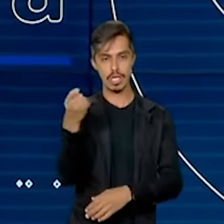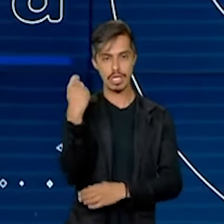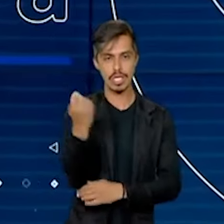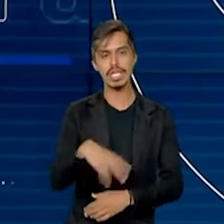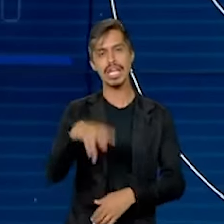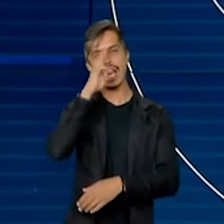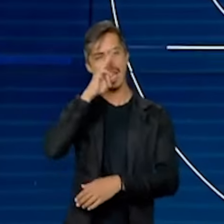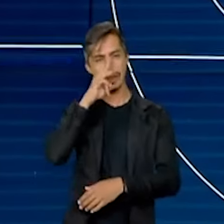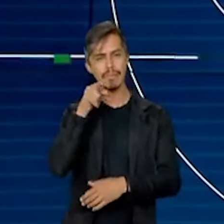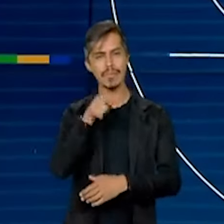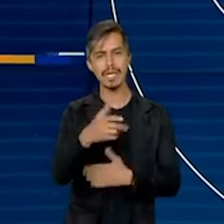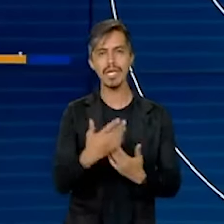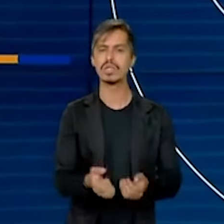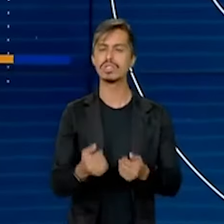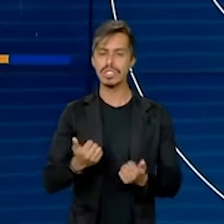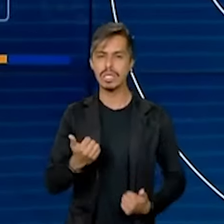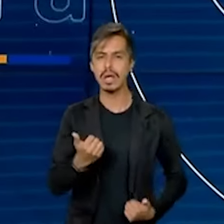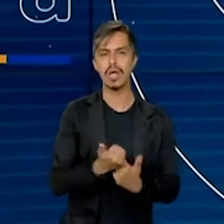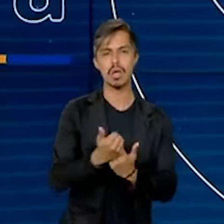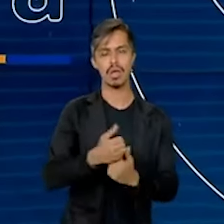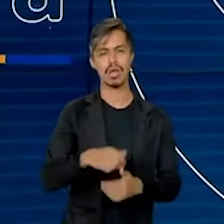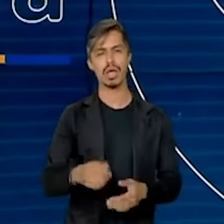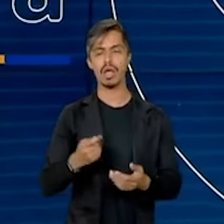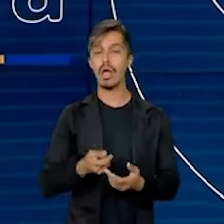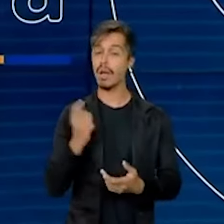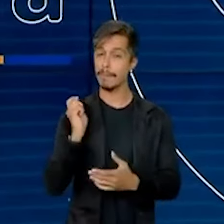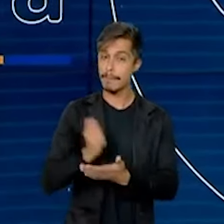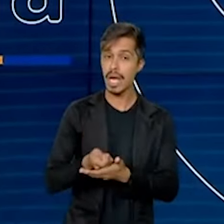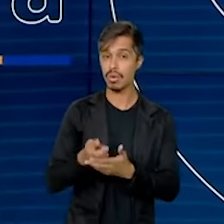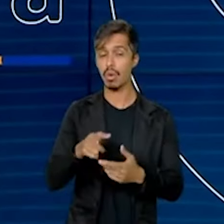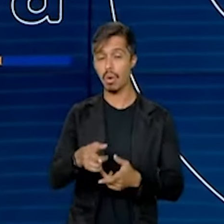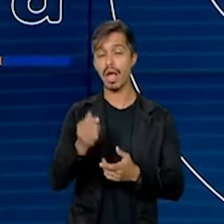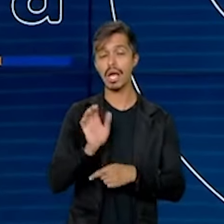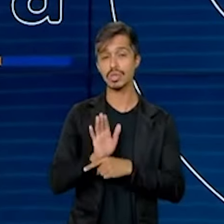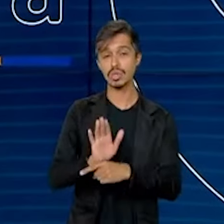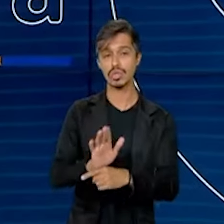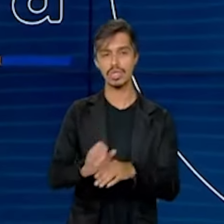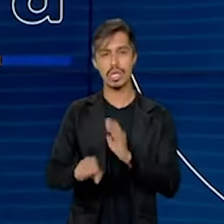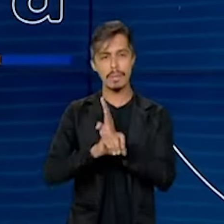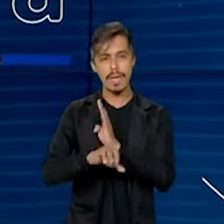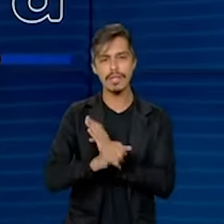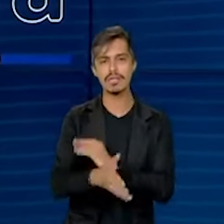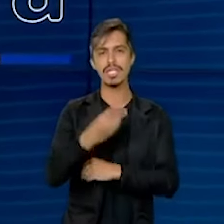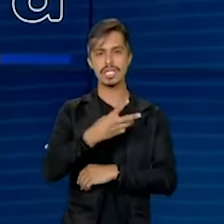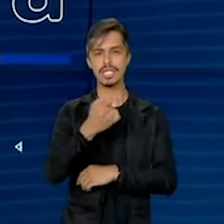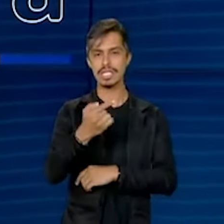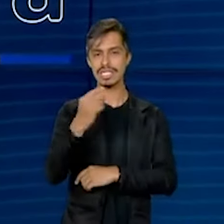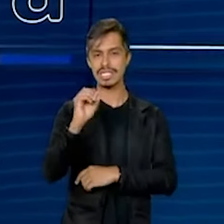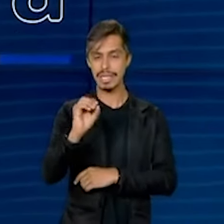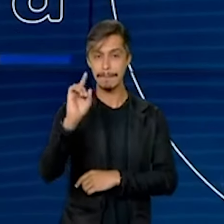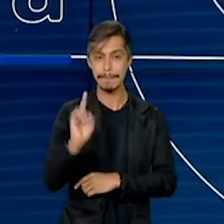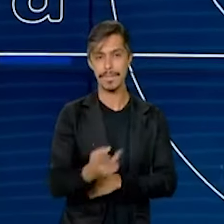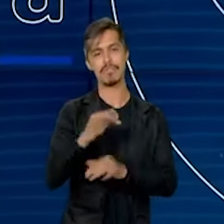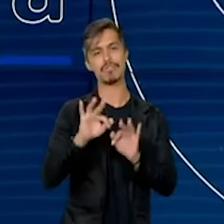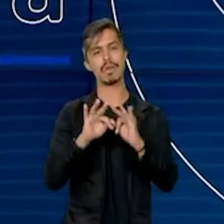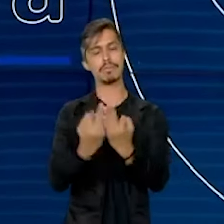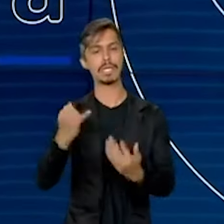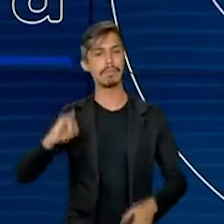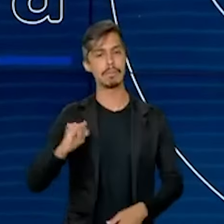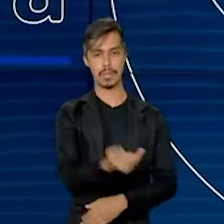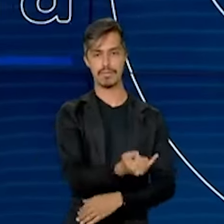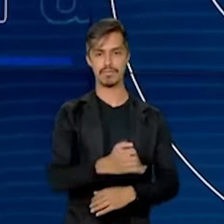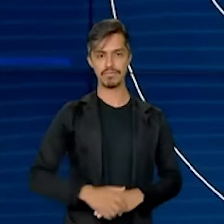federal ao Estado como auxílio reconstrução, que liberou recursos para 370 mil famílias. O ministro ressaltou